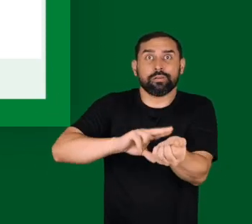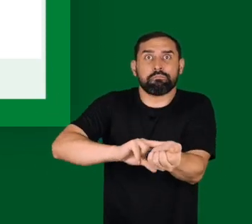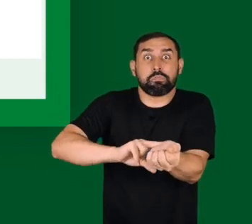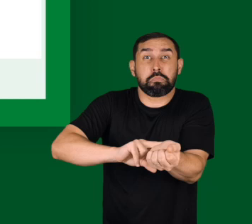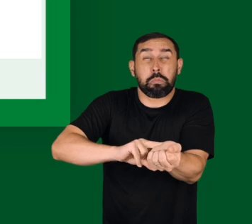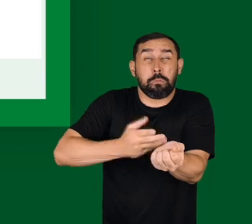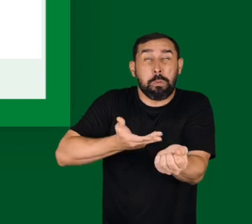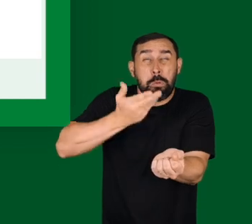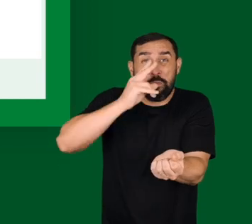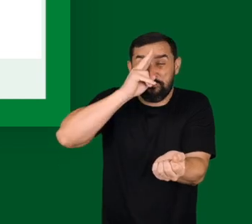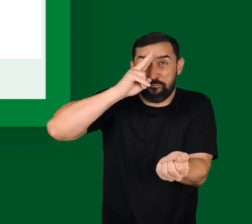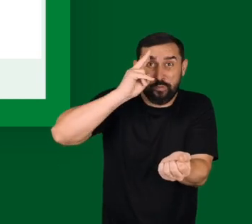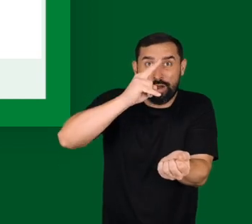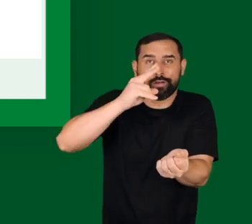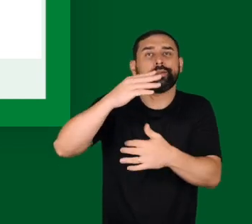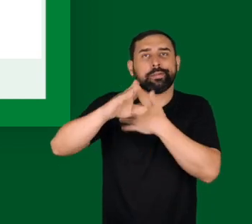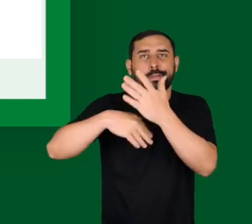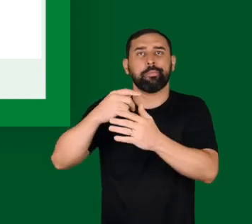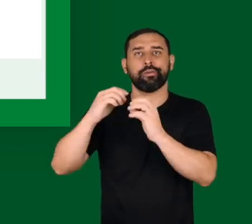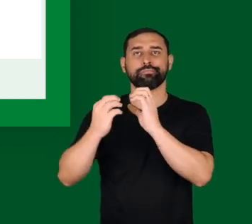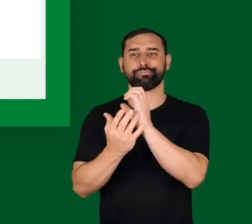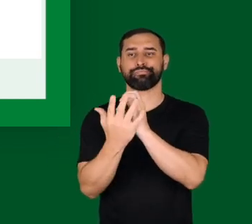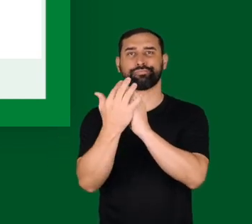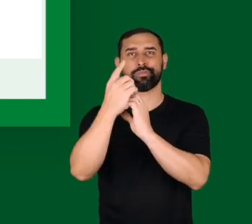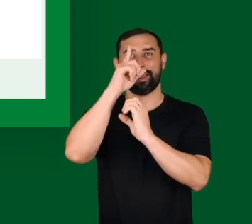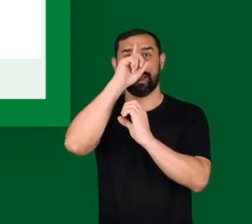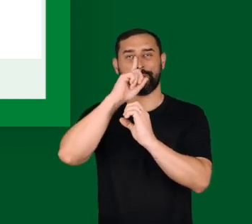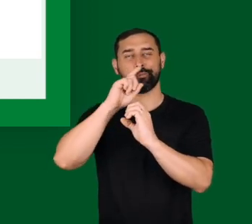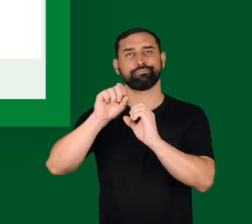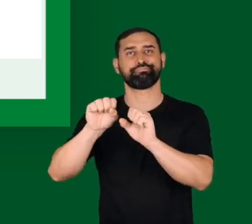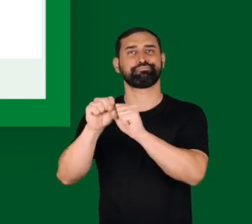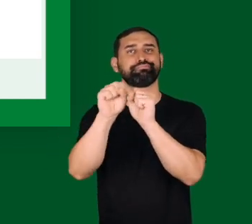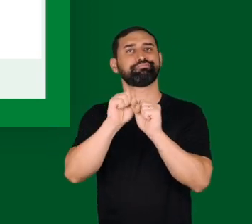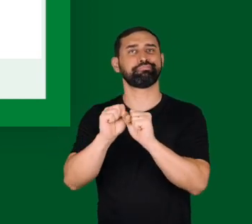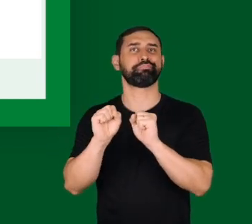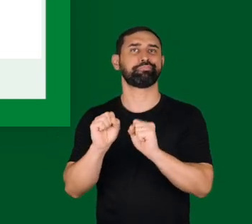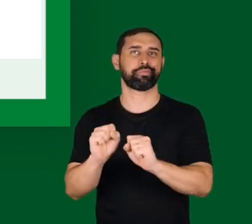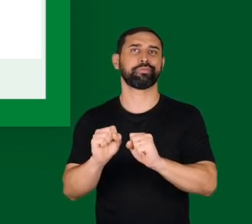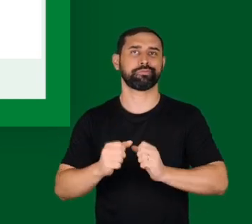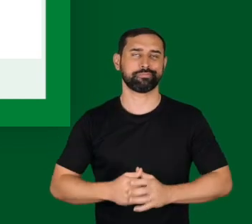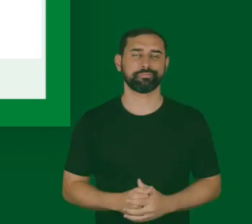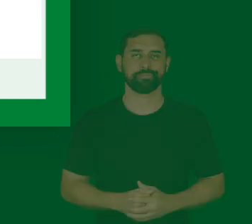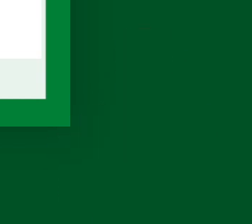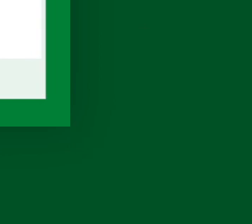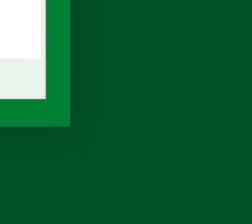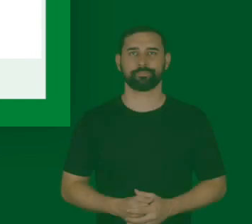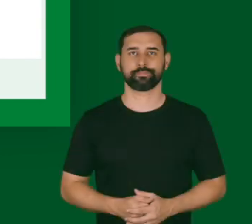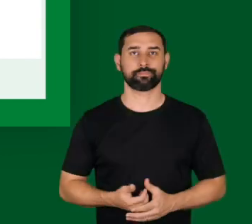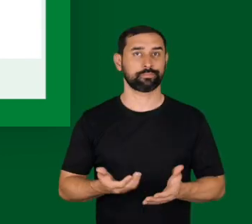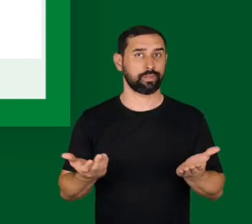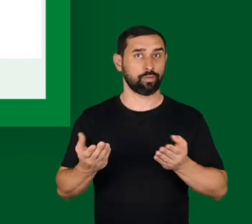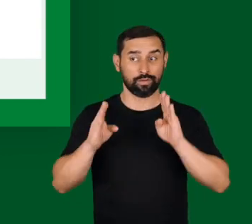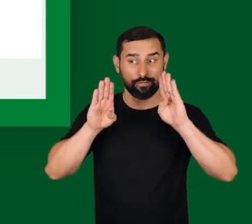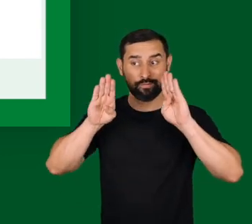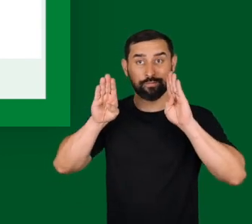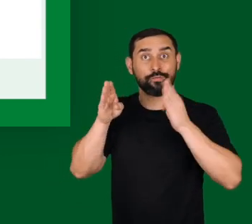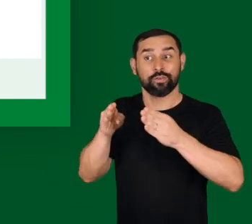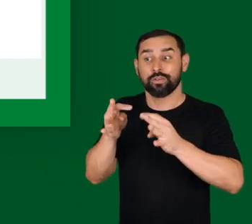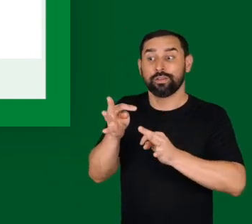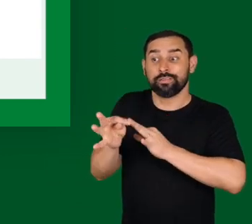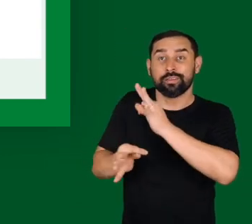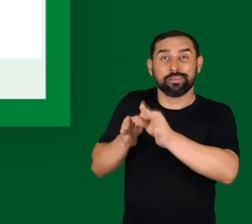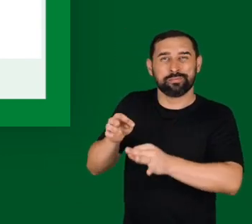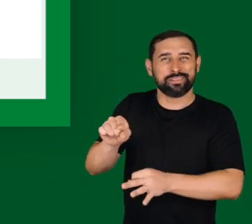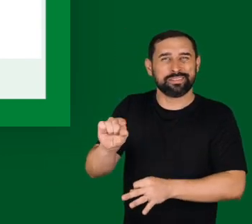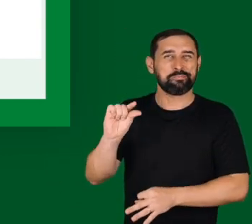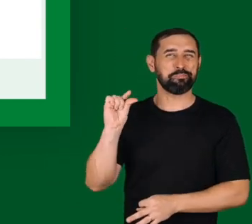severa, crise convulsiva, que já caracteriza o kernícteros. Lembrar, aqui eu vou botar